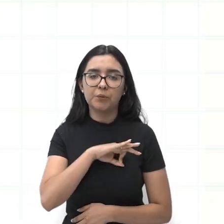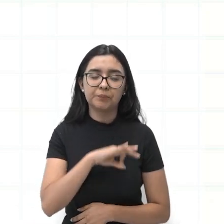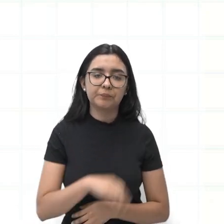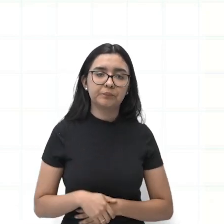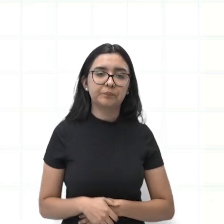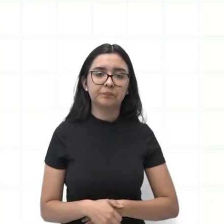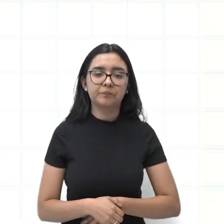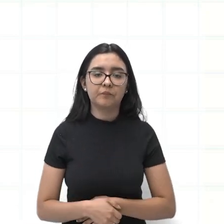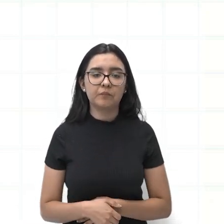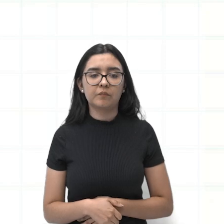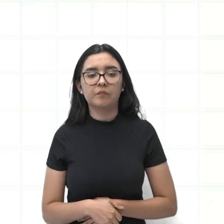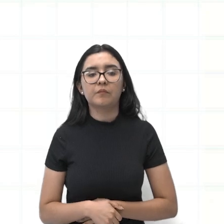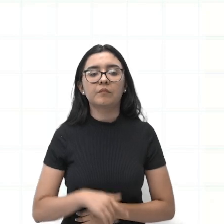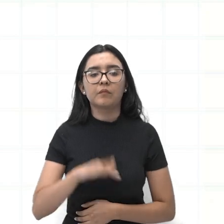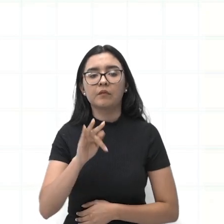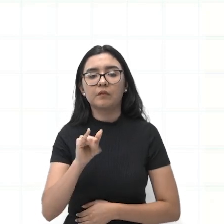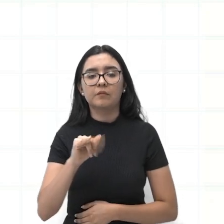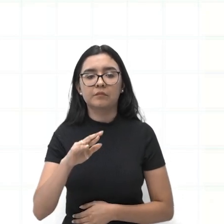policial, tá?